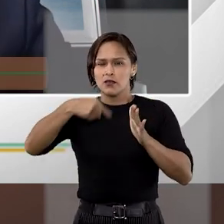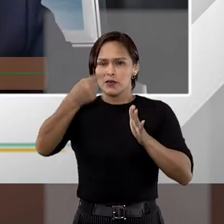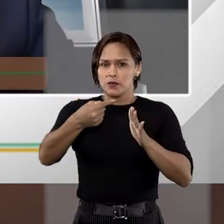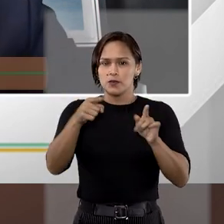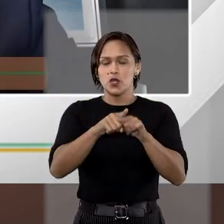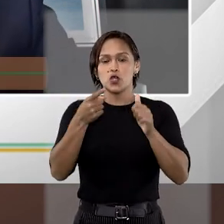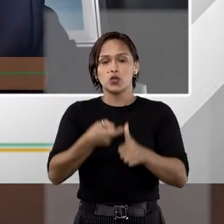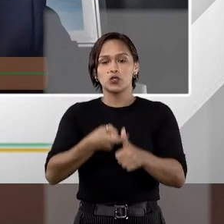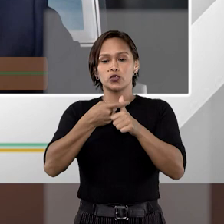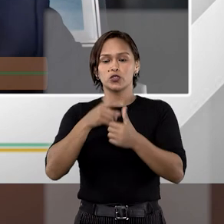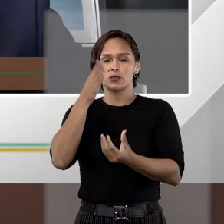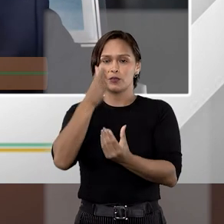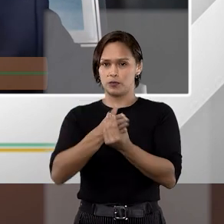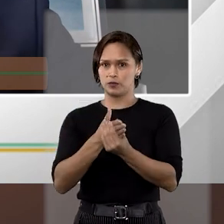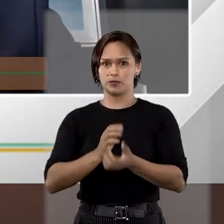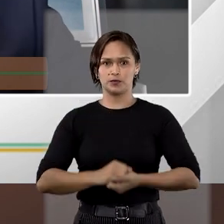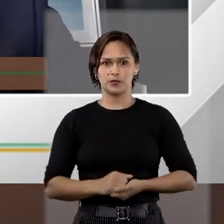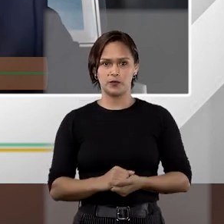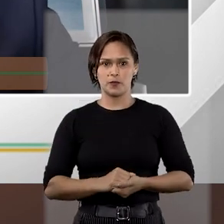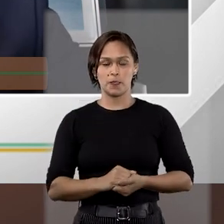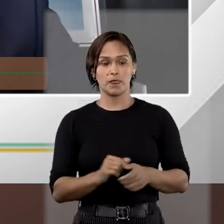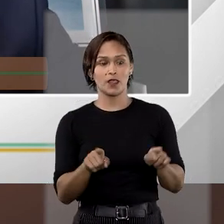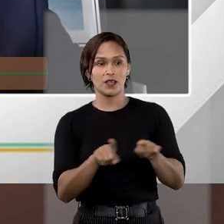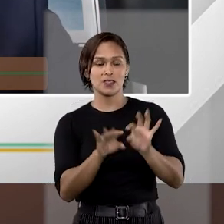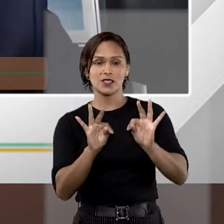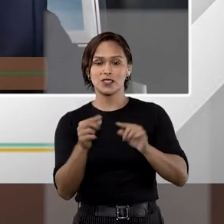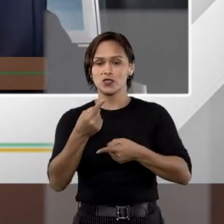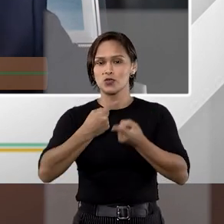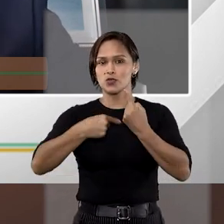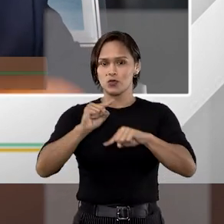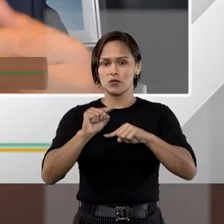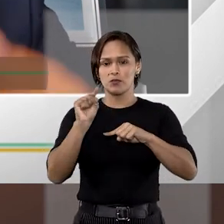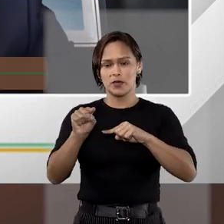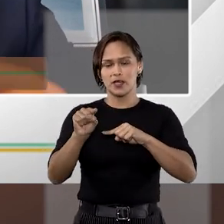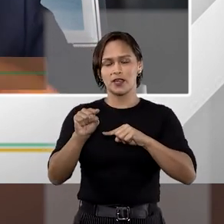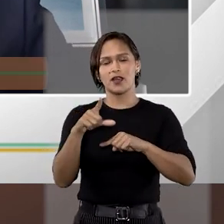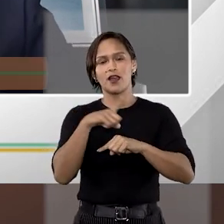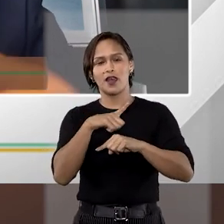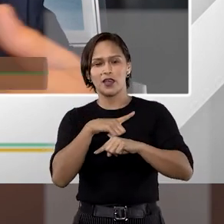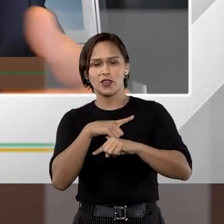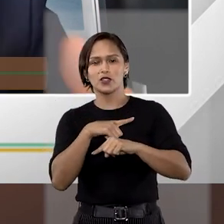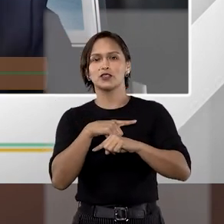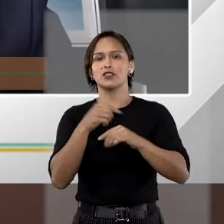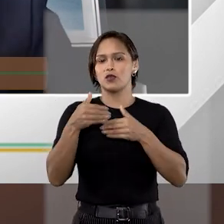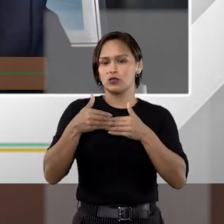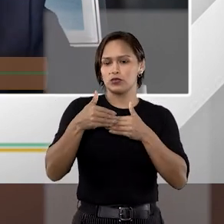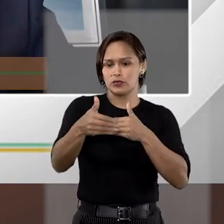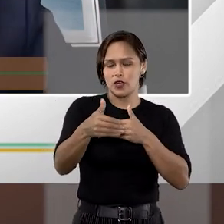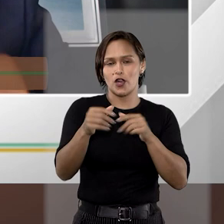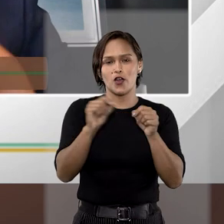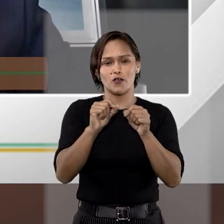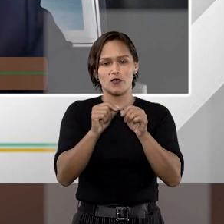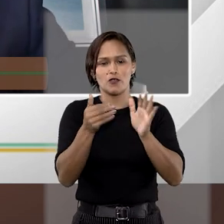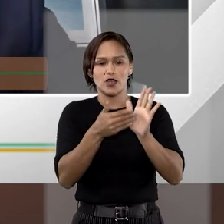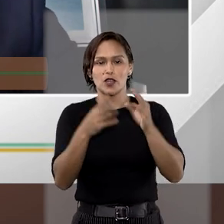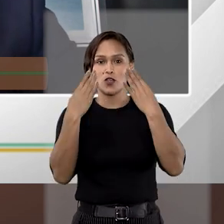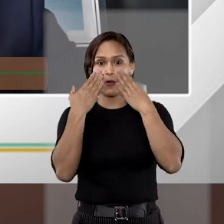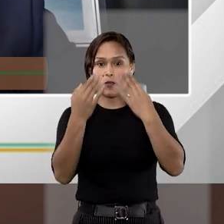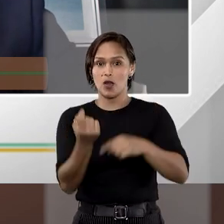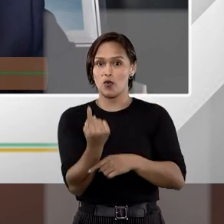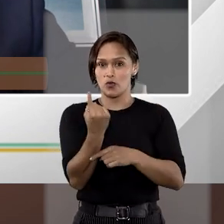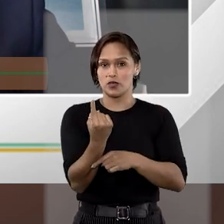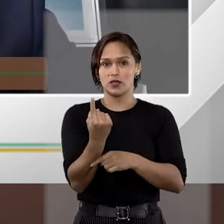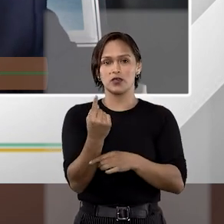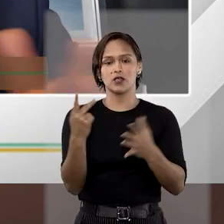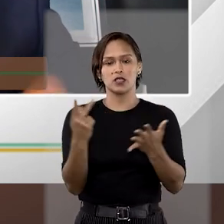seguinte suspender o processo se isso e daí nós temos um prosseguimento do feito numa